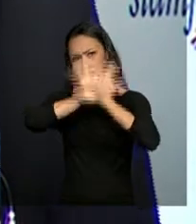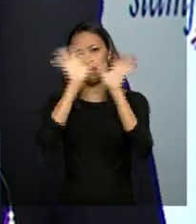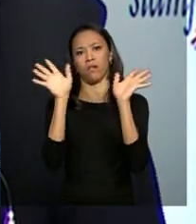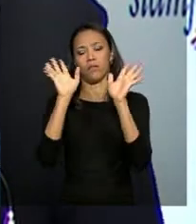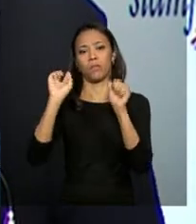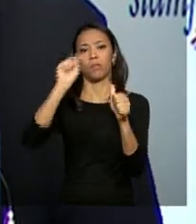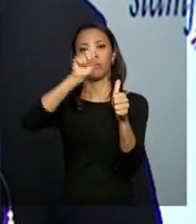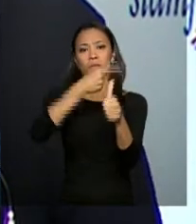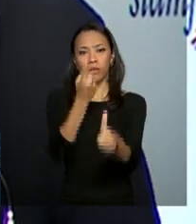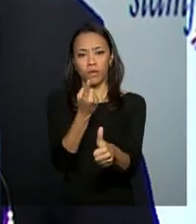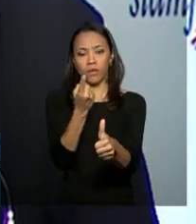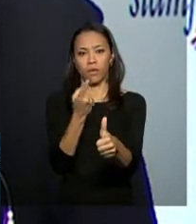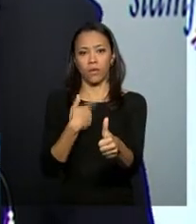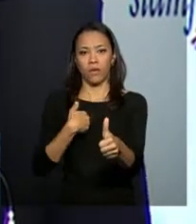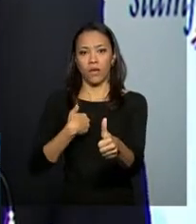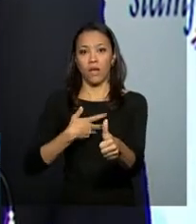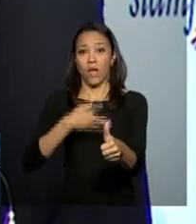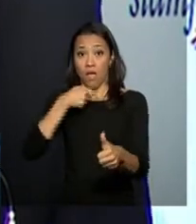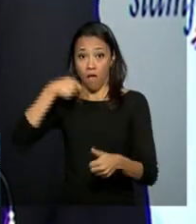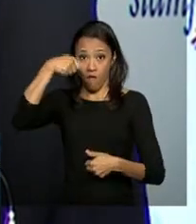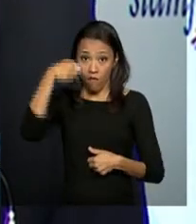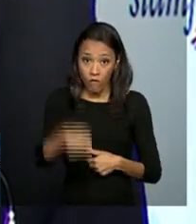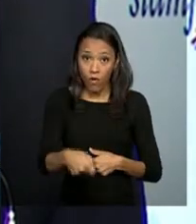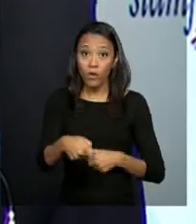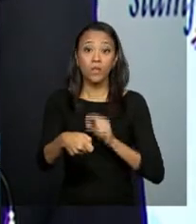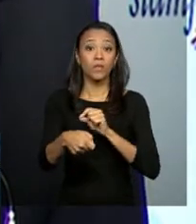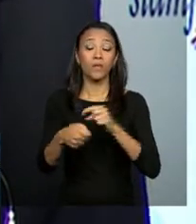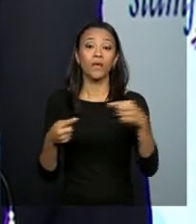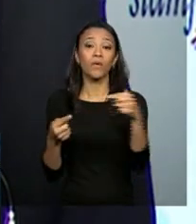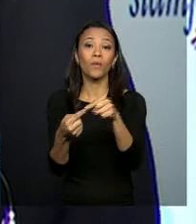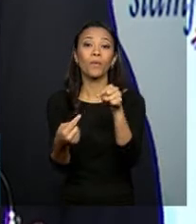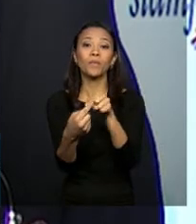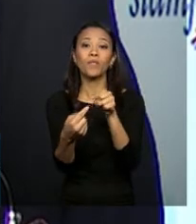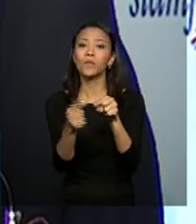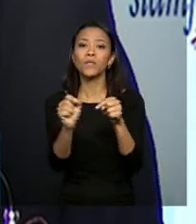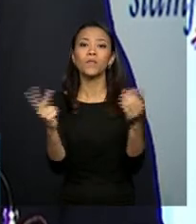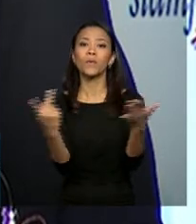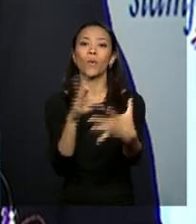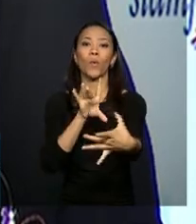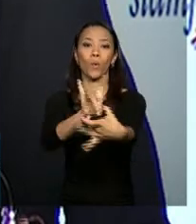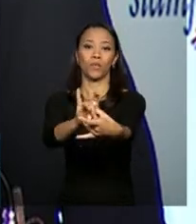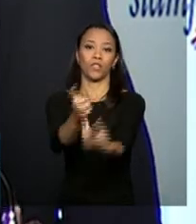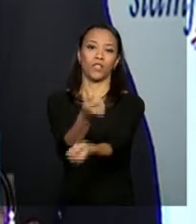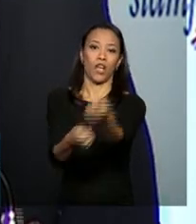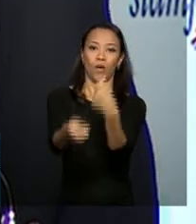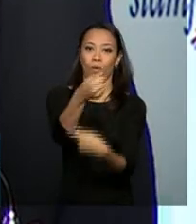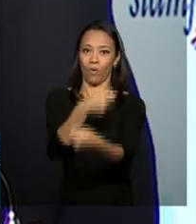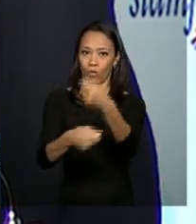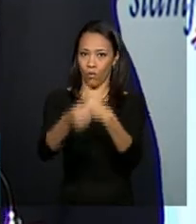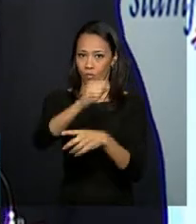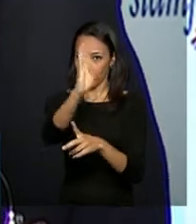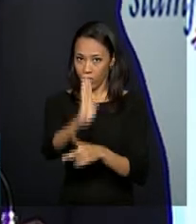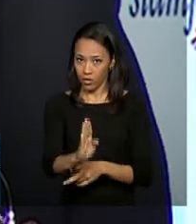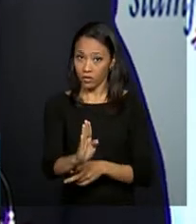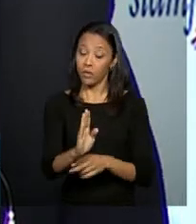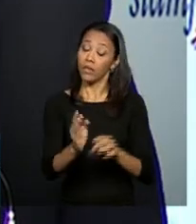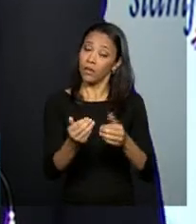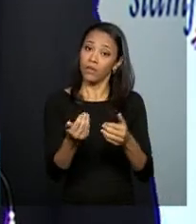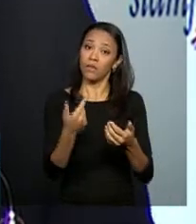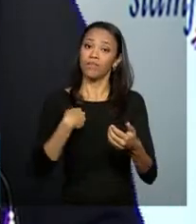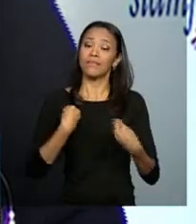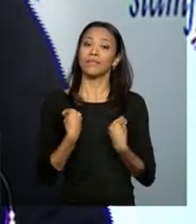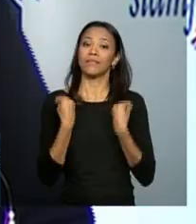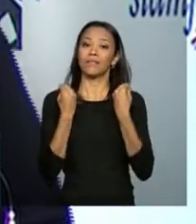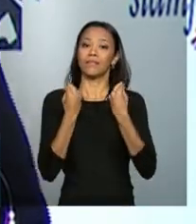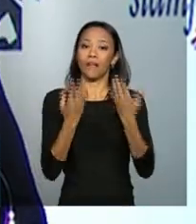eles reforçam ainda mais os fundamentos econômicos do país e constroem novas condições para a